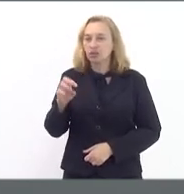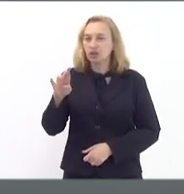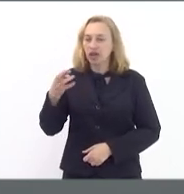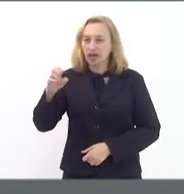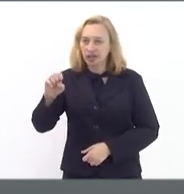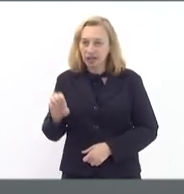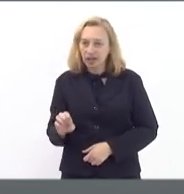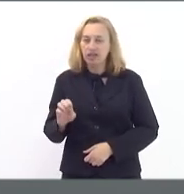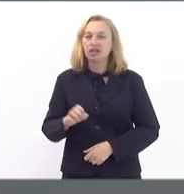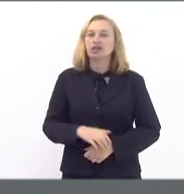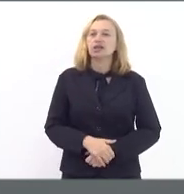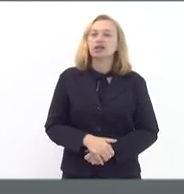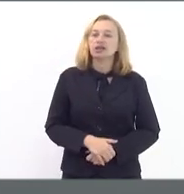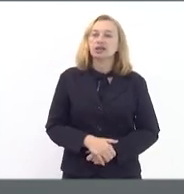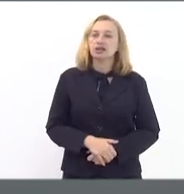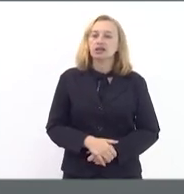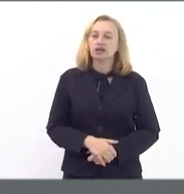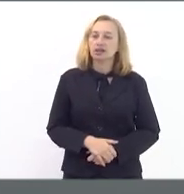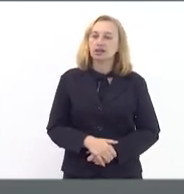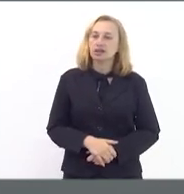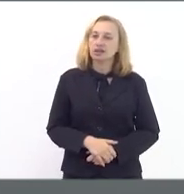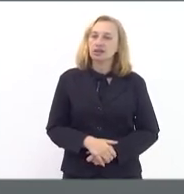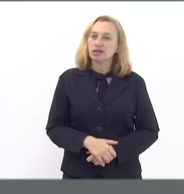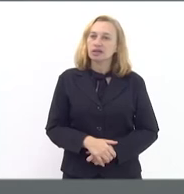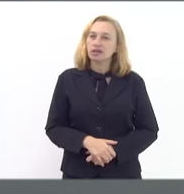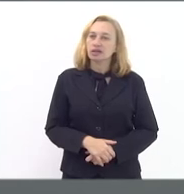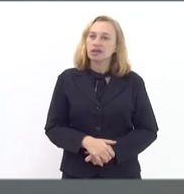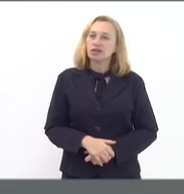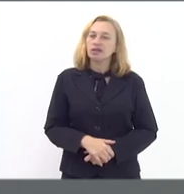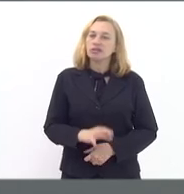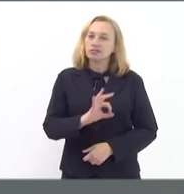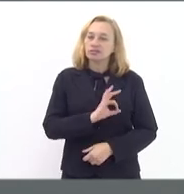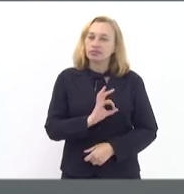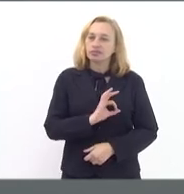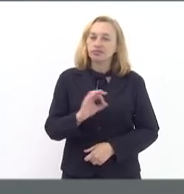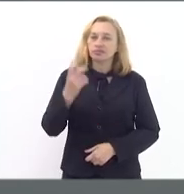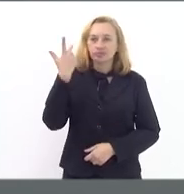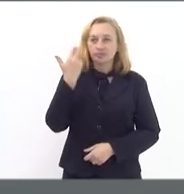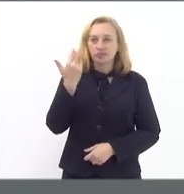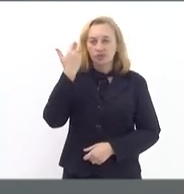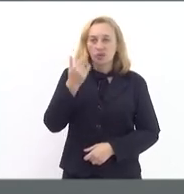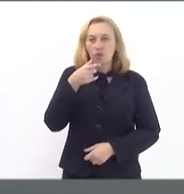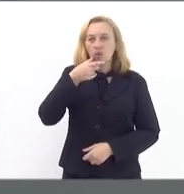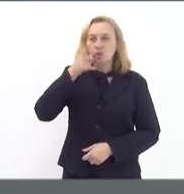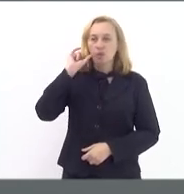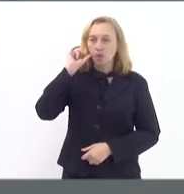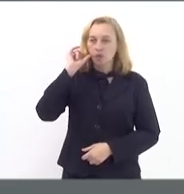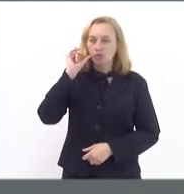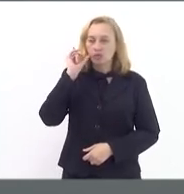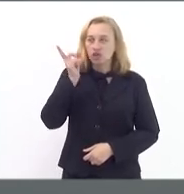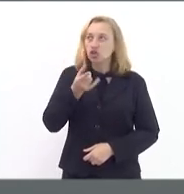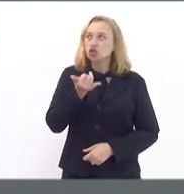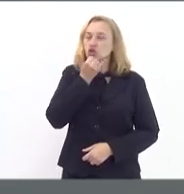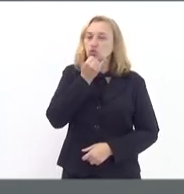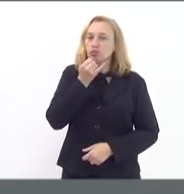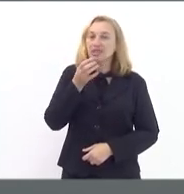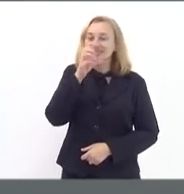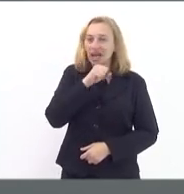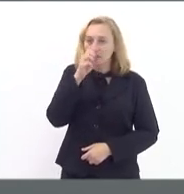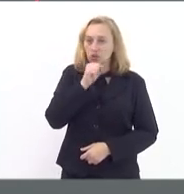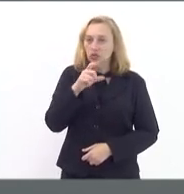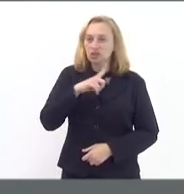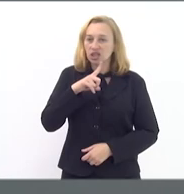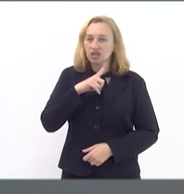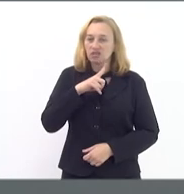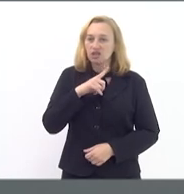São Francisco Xavier a gente tem um inclusive além do policiamento normal como ontem ontem não desculpe no sábado